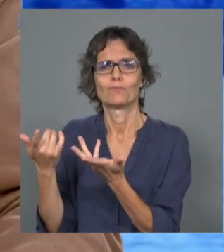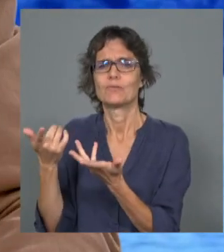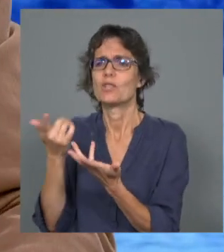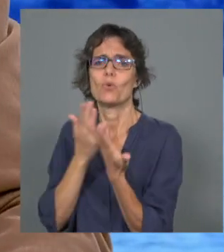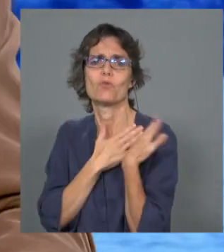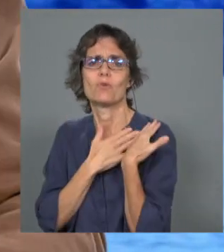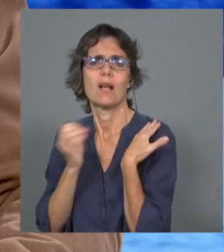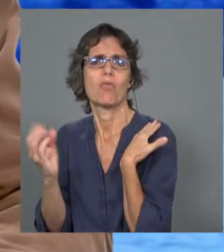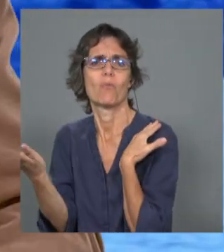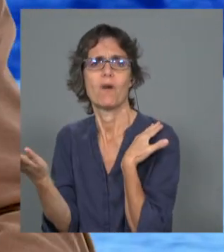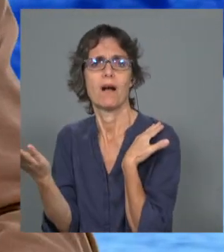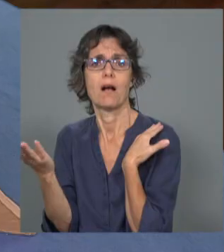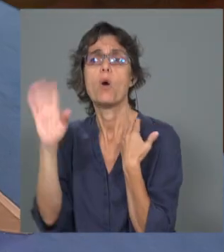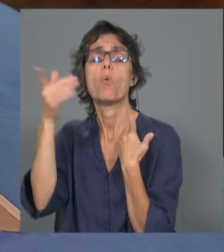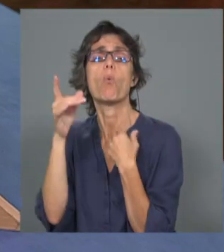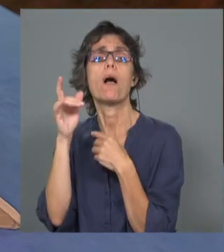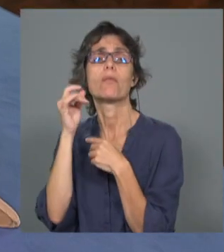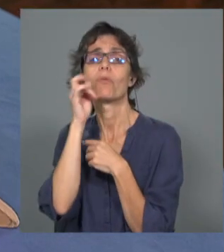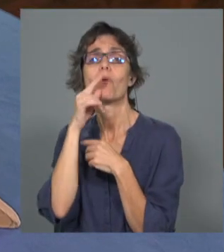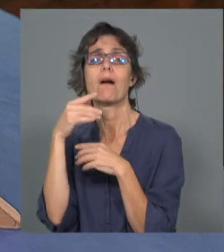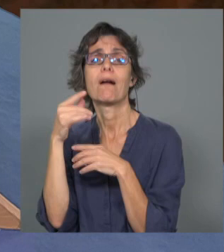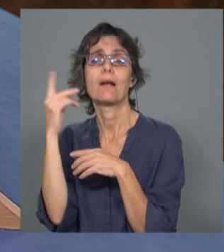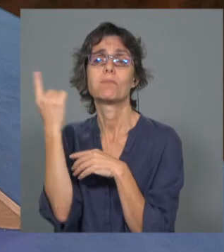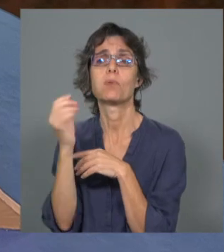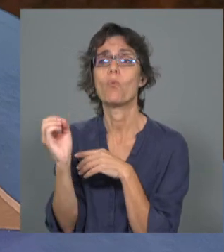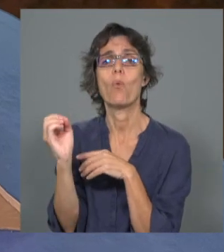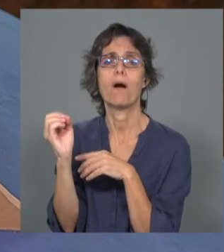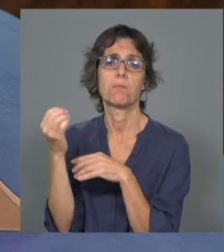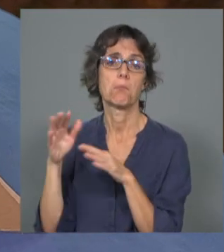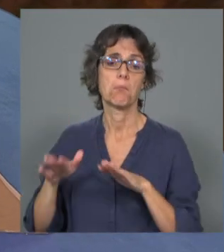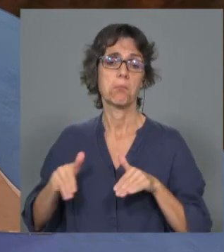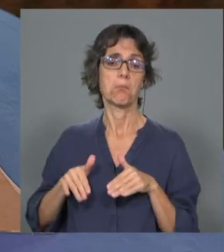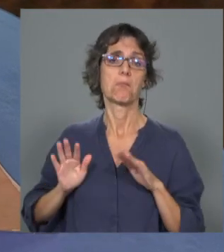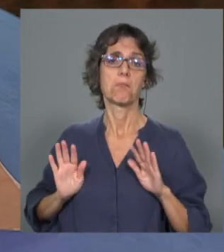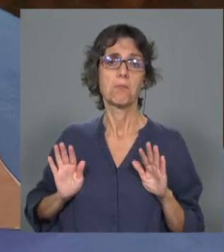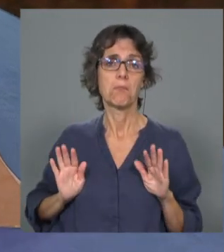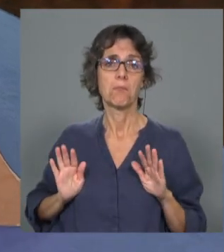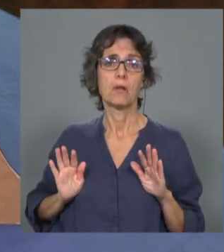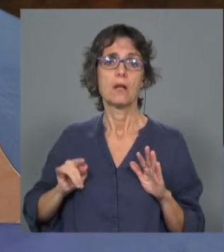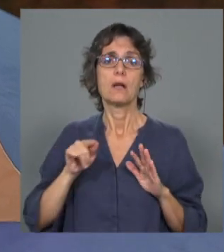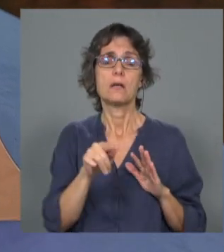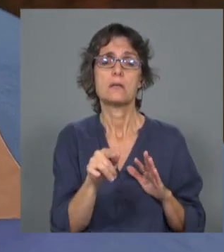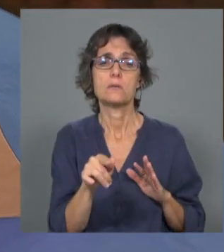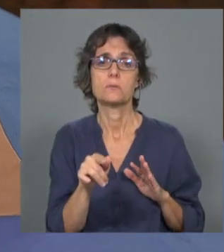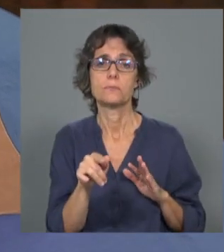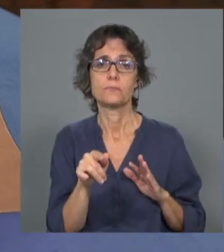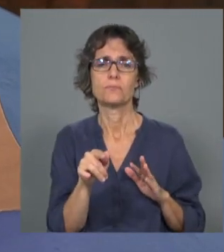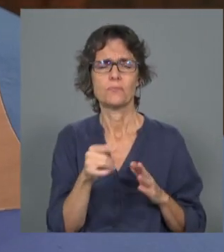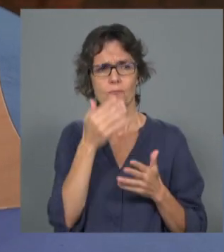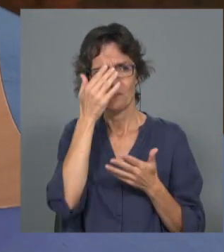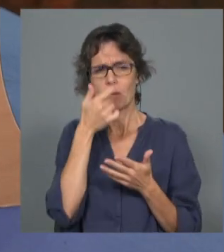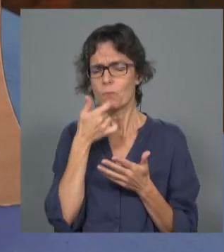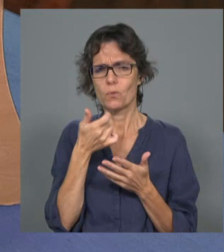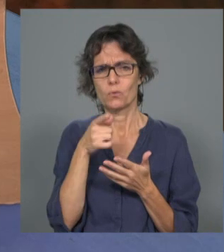irresponsável e, portanto, quando o chefe não manda, não se faz nada. É importante, há aqui, digamos, há todo um risco envolvido,